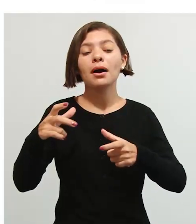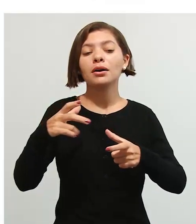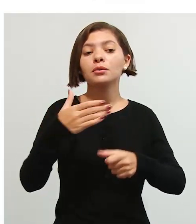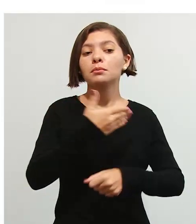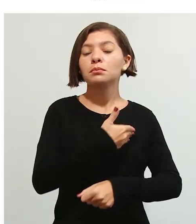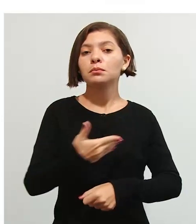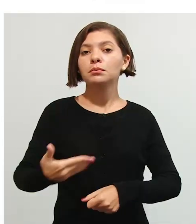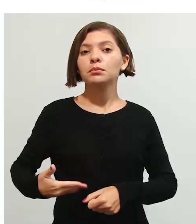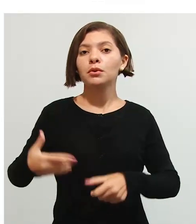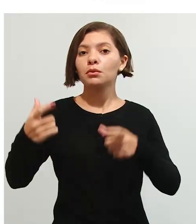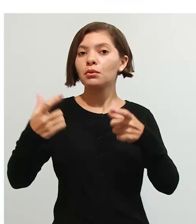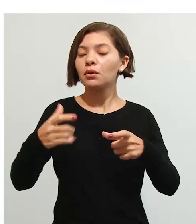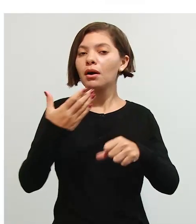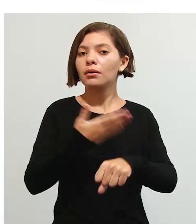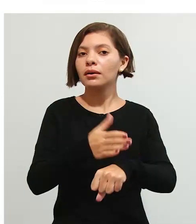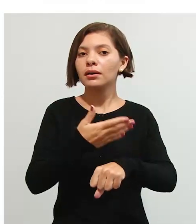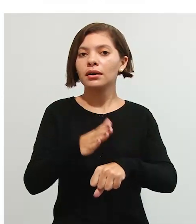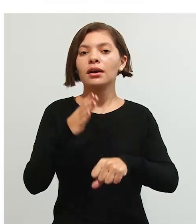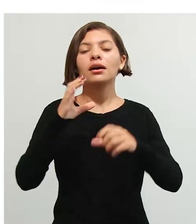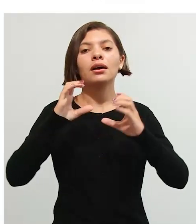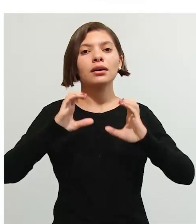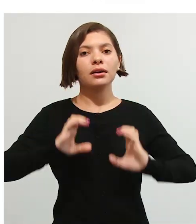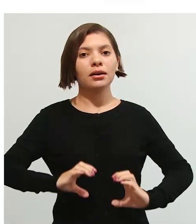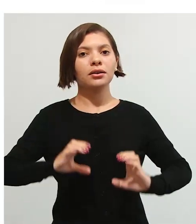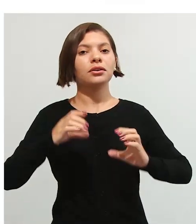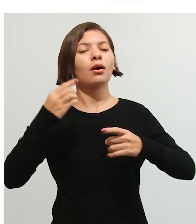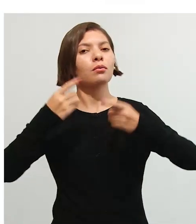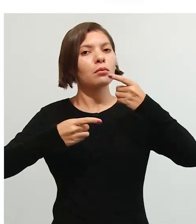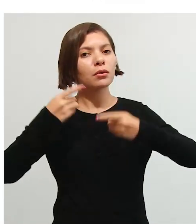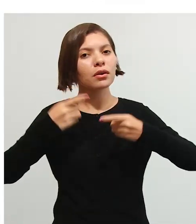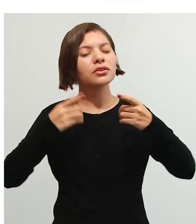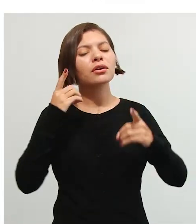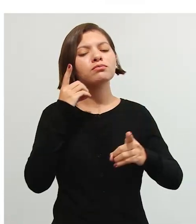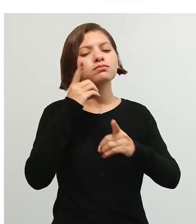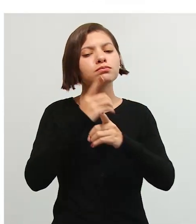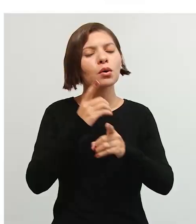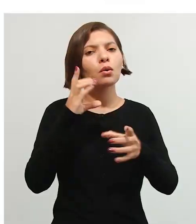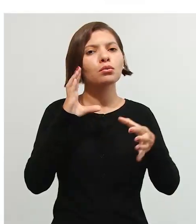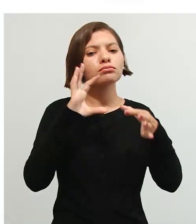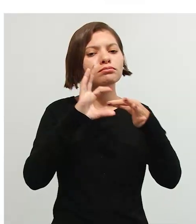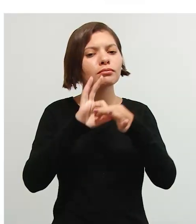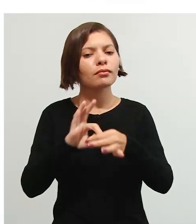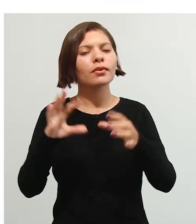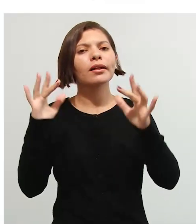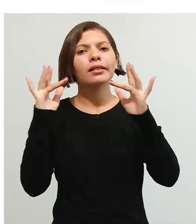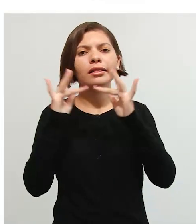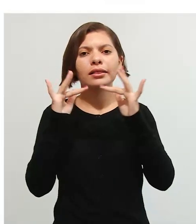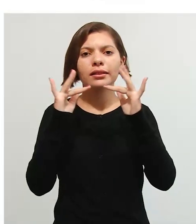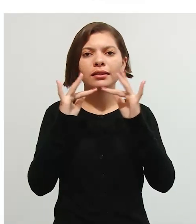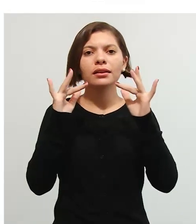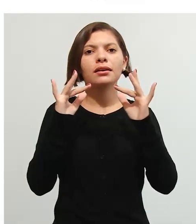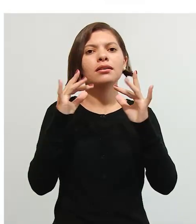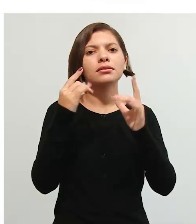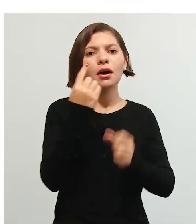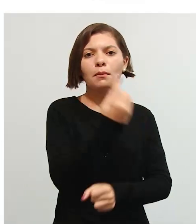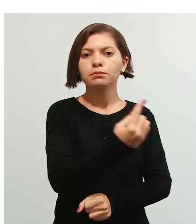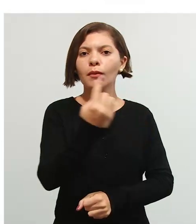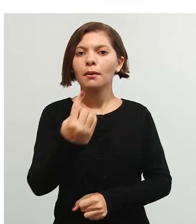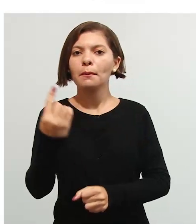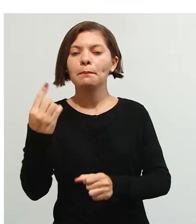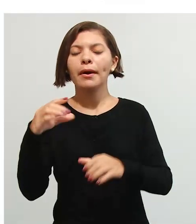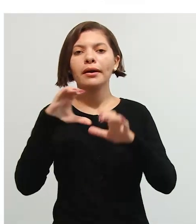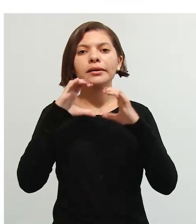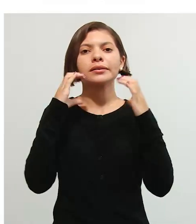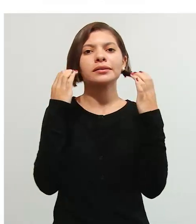público e um local para a prática, ética e política, um lugar de encontro, interação, conexão entre indivíduos de uma